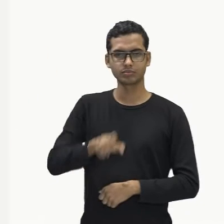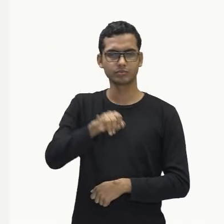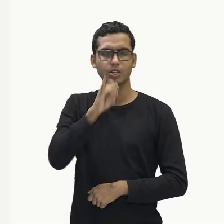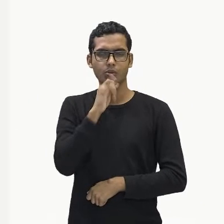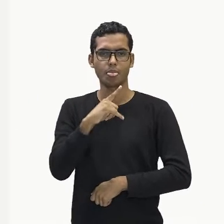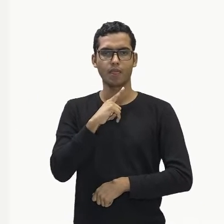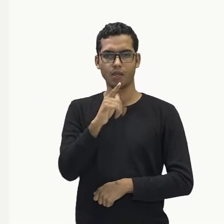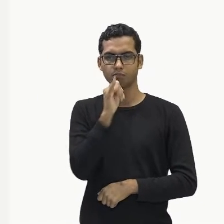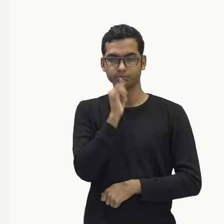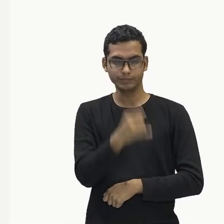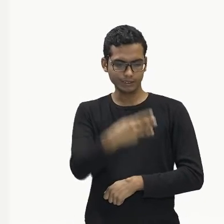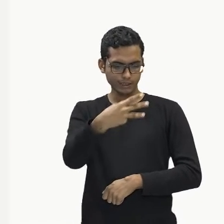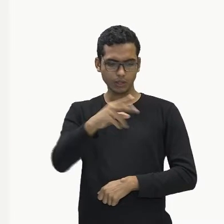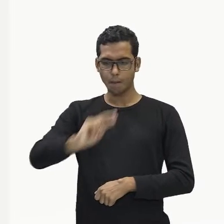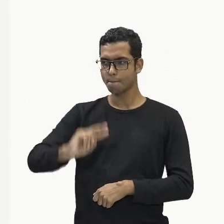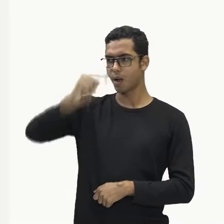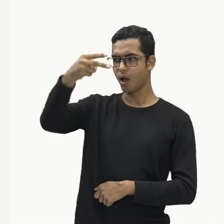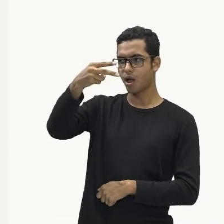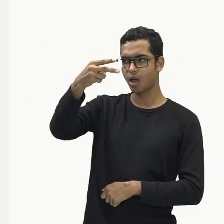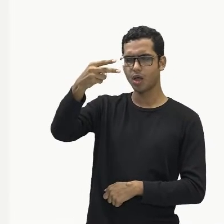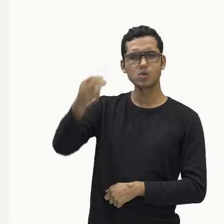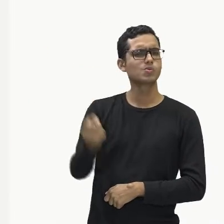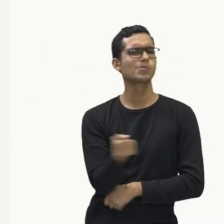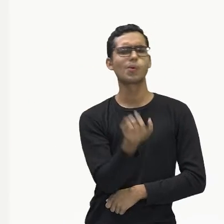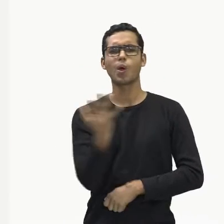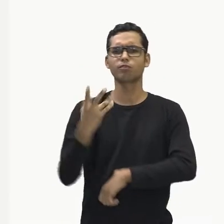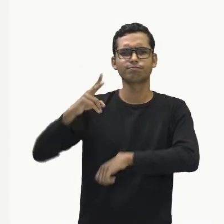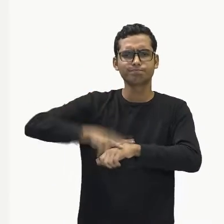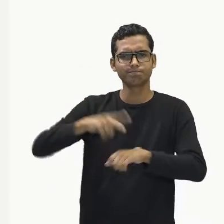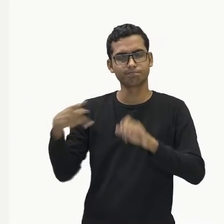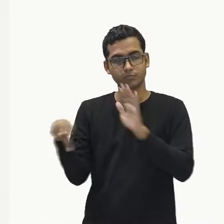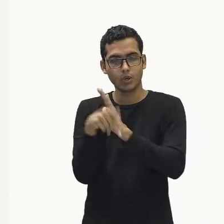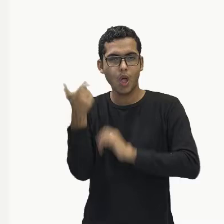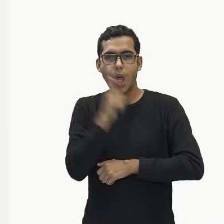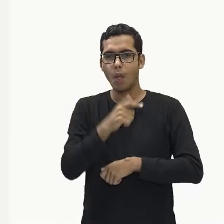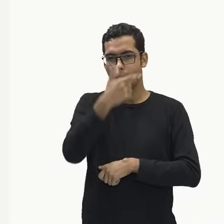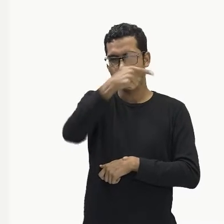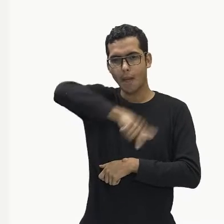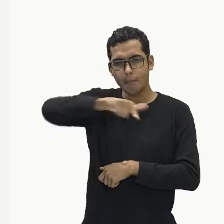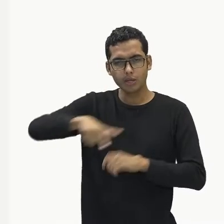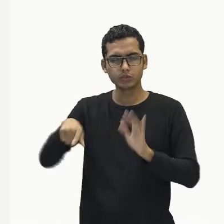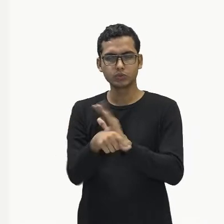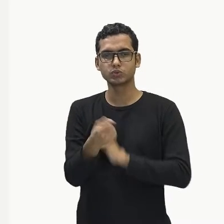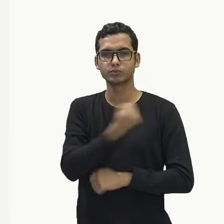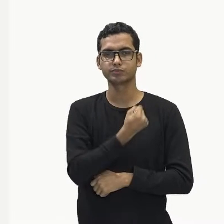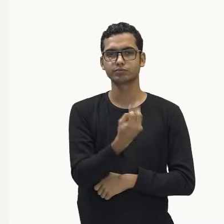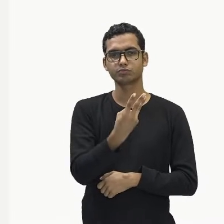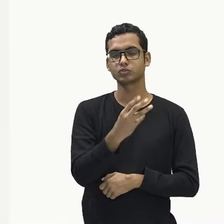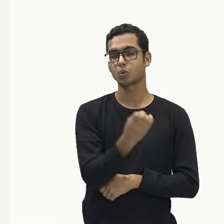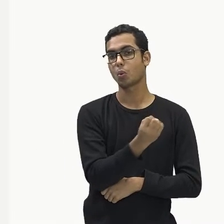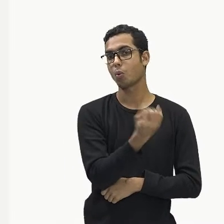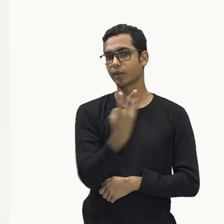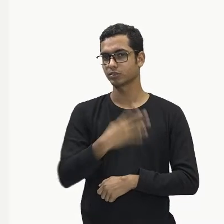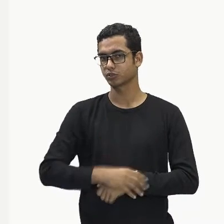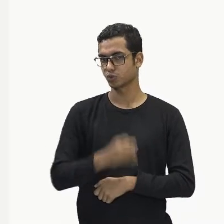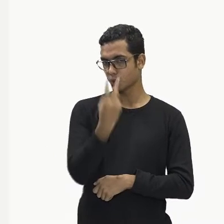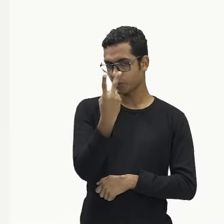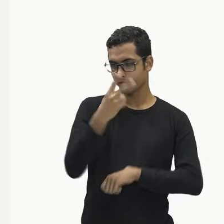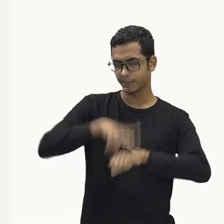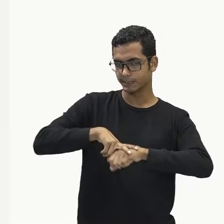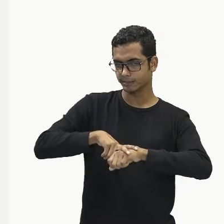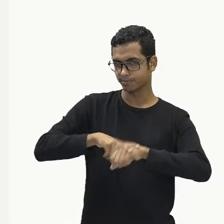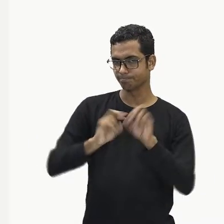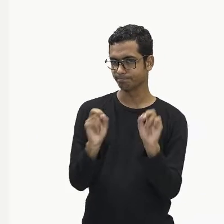3 ao quadrado, quantas vezes eu tenho aí que repetir esse 3? 2 vezes. E